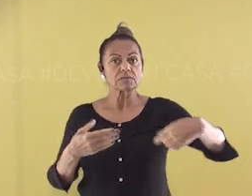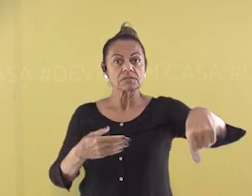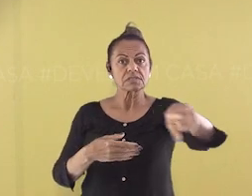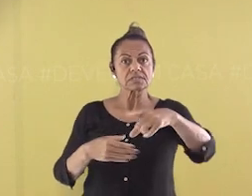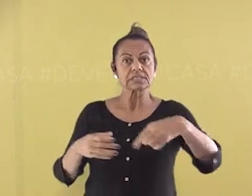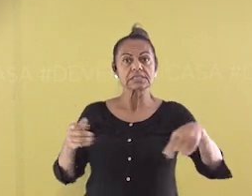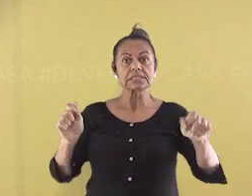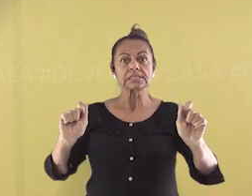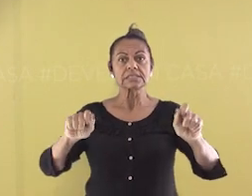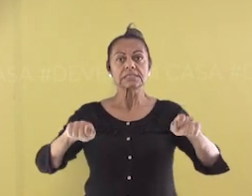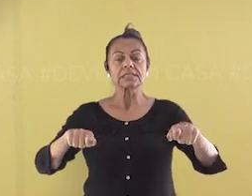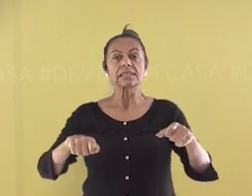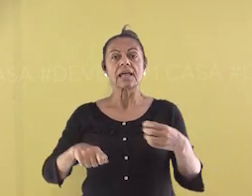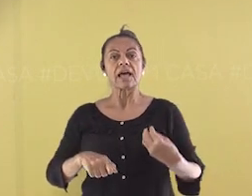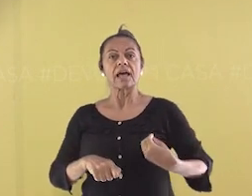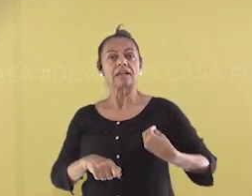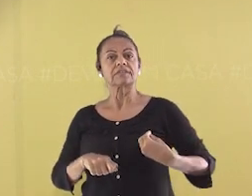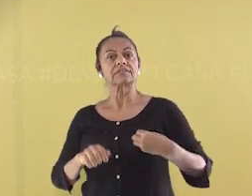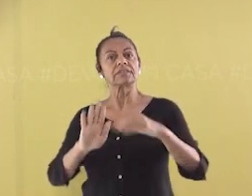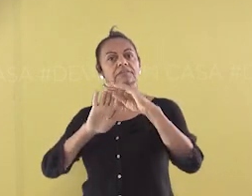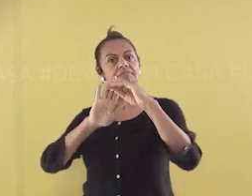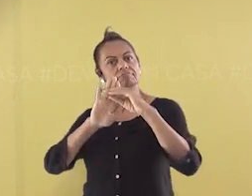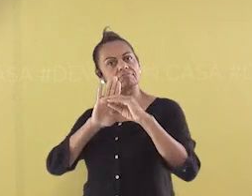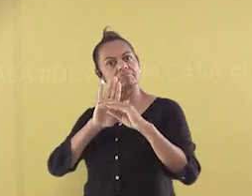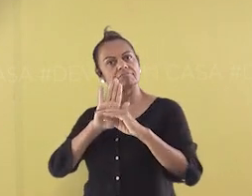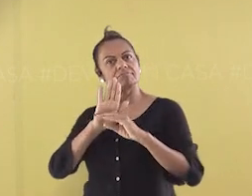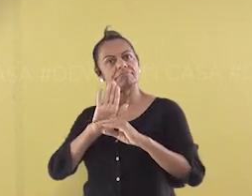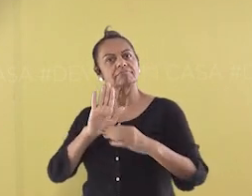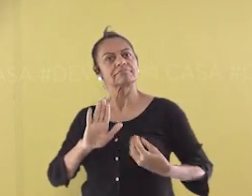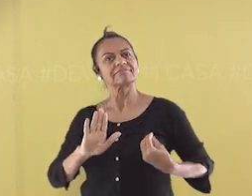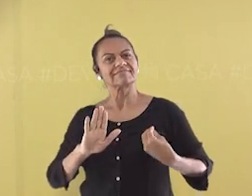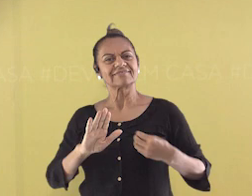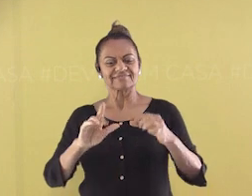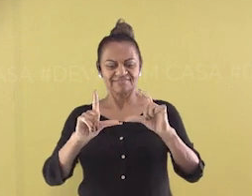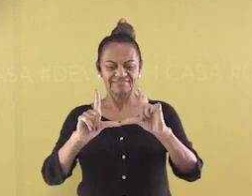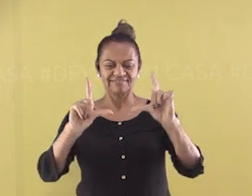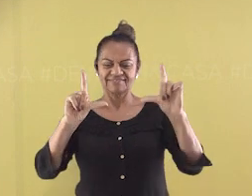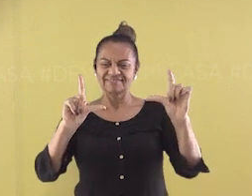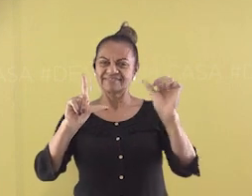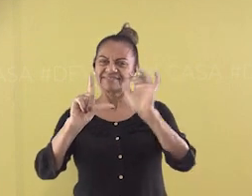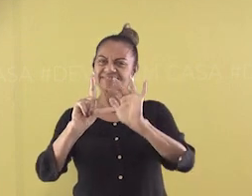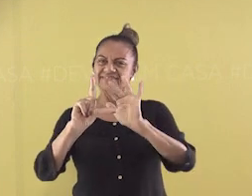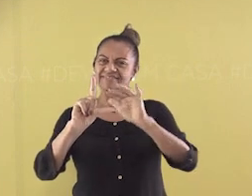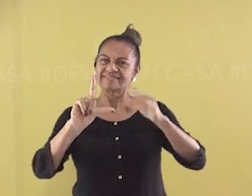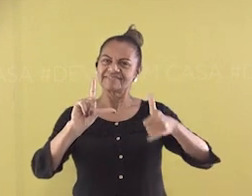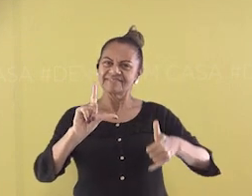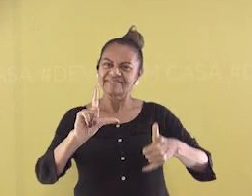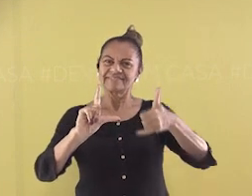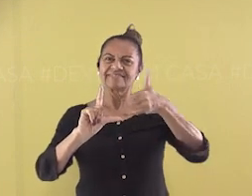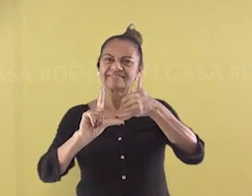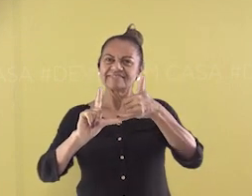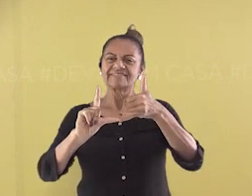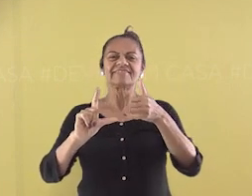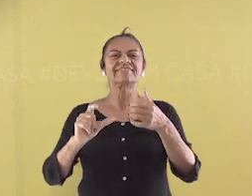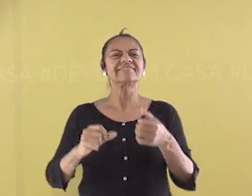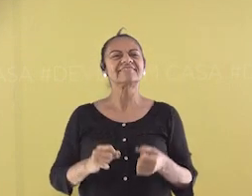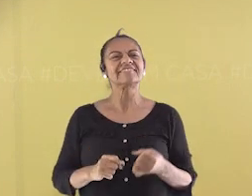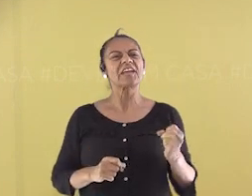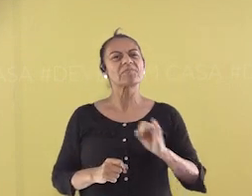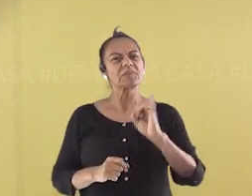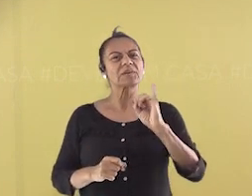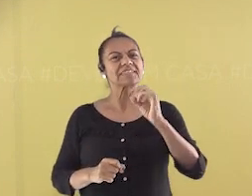aparece na tela? Não deixe de fazer, ok? É importante sabermos que você esteve por aqui acompanhando a nossa